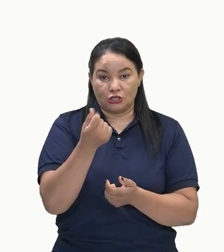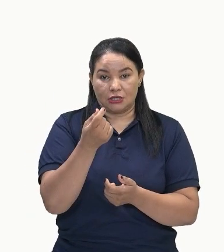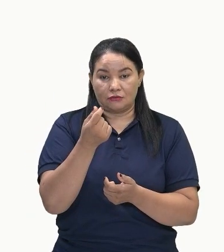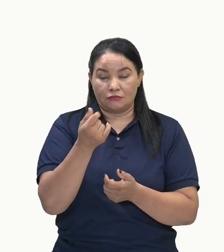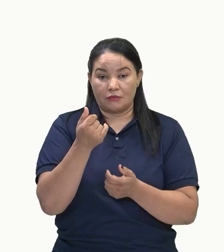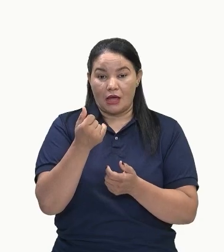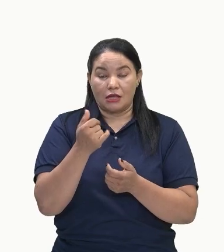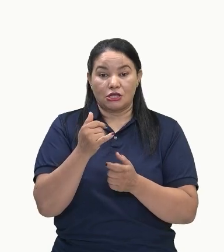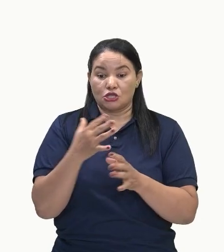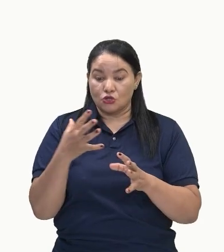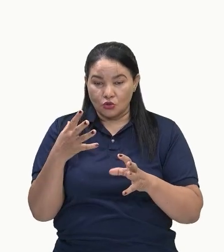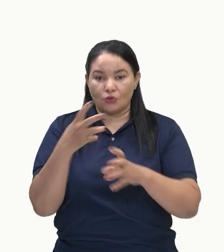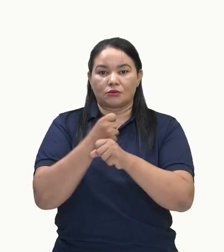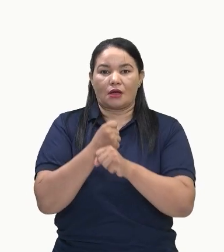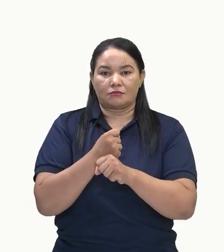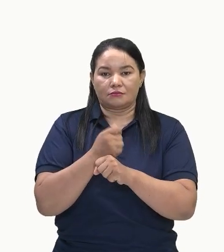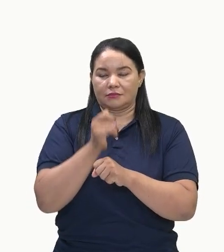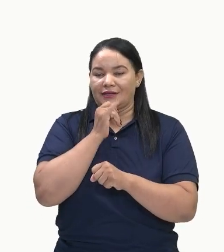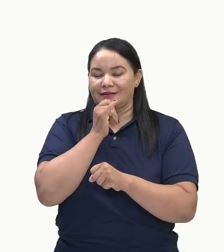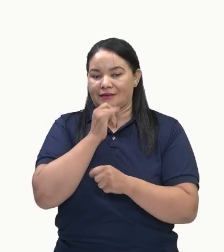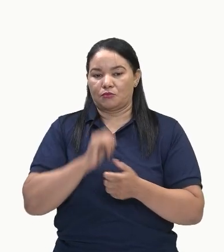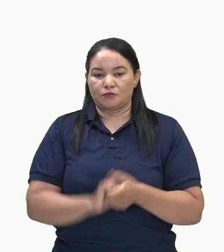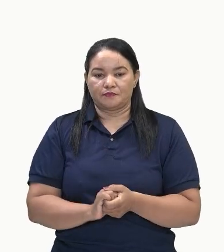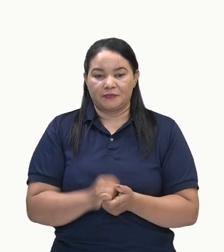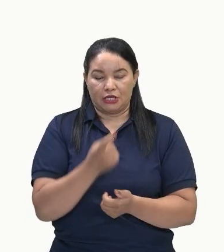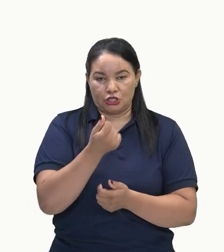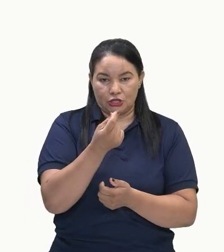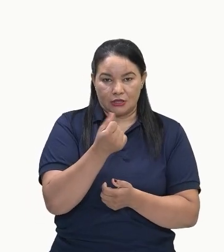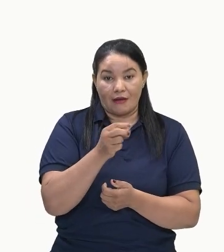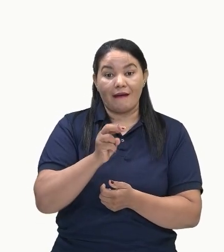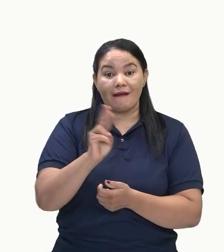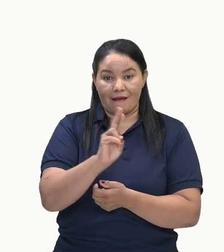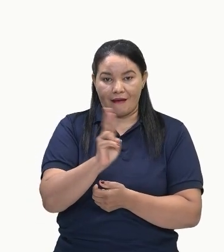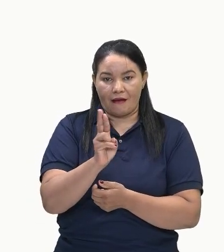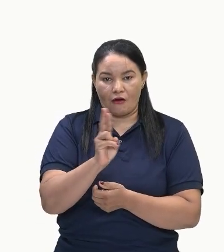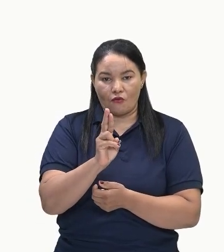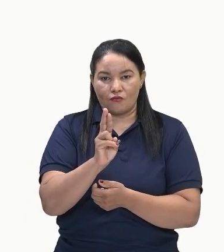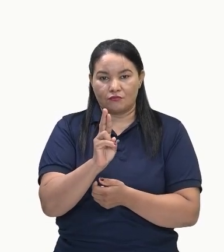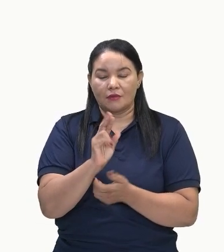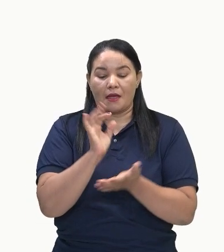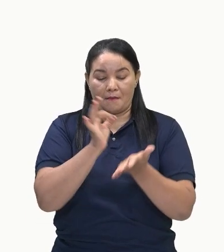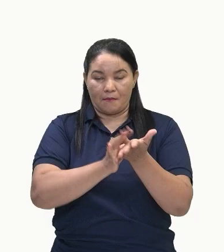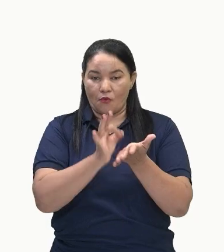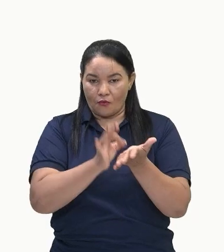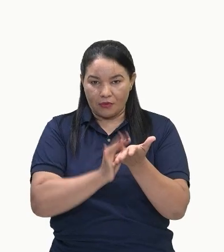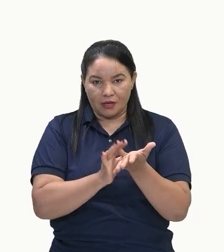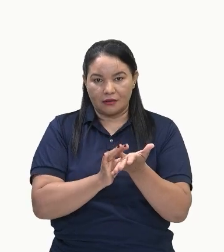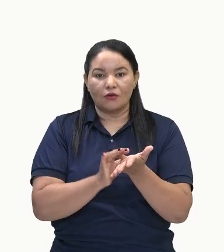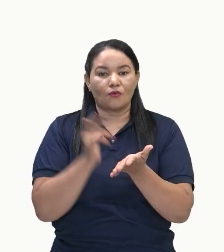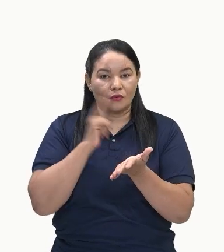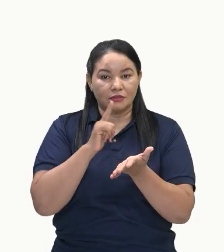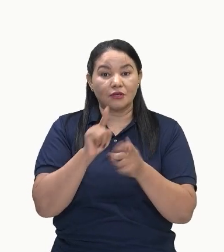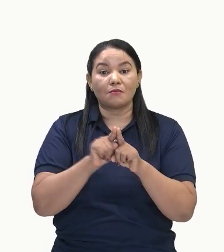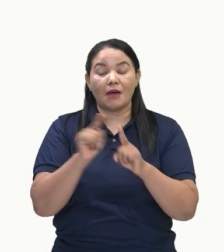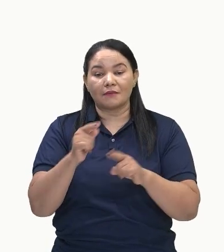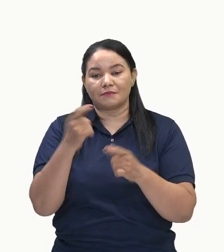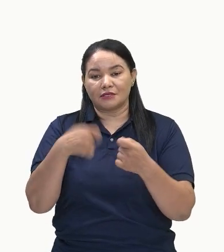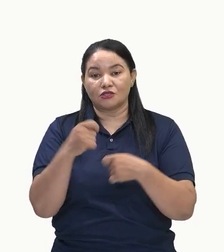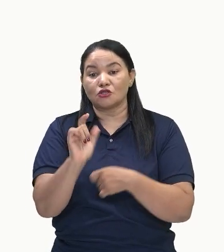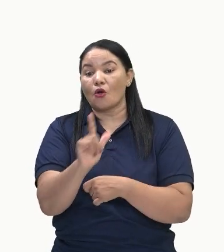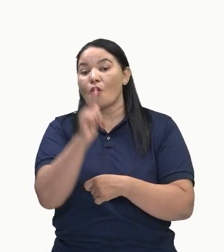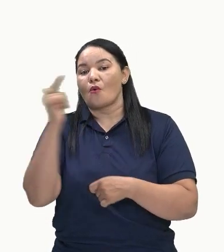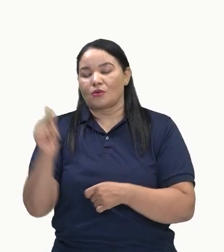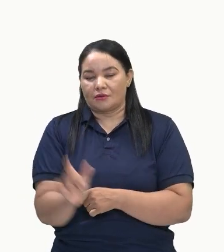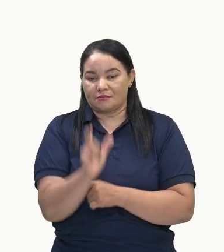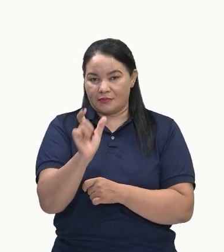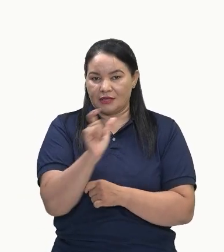eu pegar o dinheiro e contar em reais, por exemplo, aí eu consigo. Em moedas, aí eu consigo. Mas eu preciso de um outro elemento para que isso se